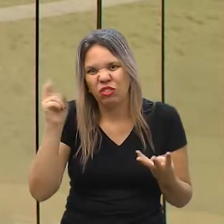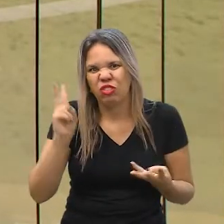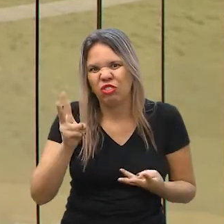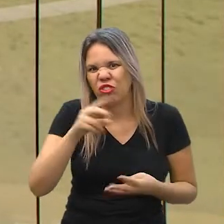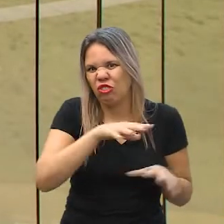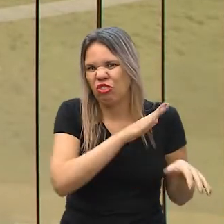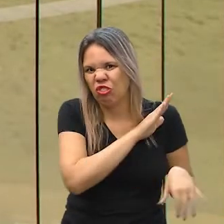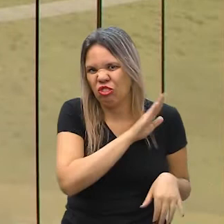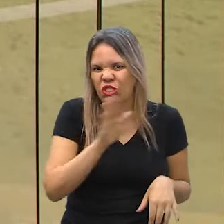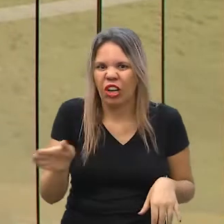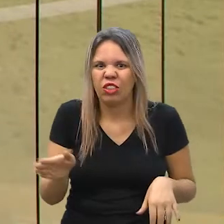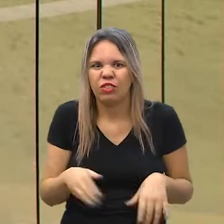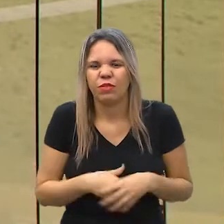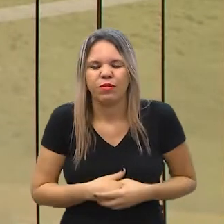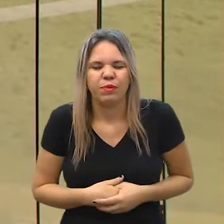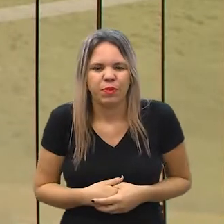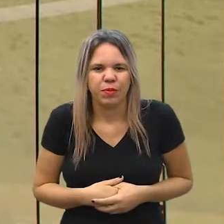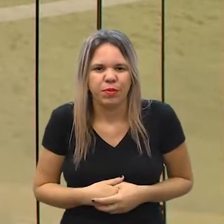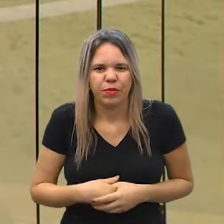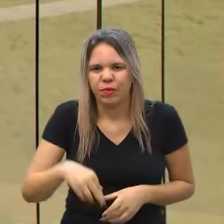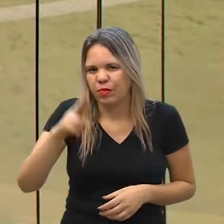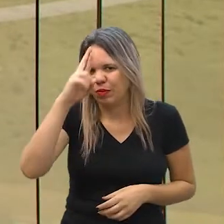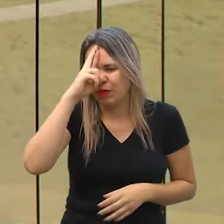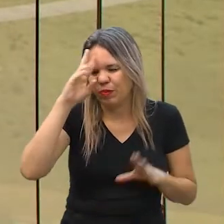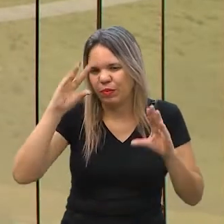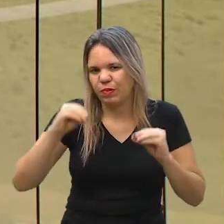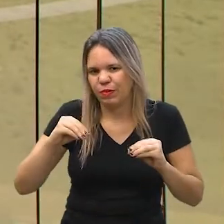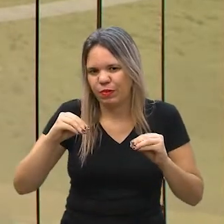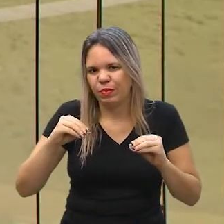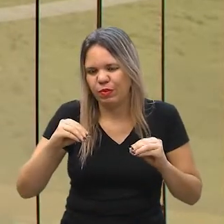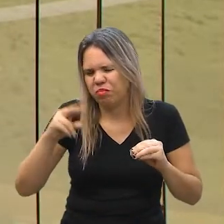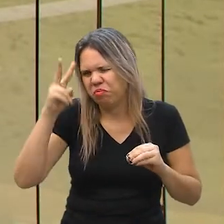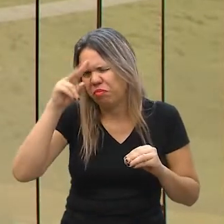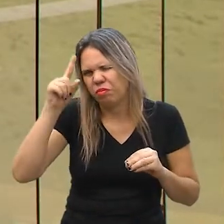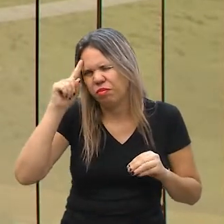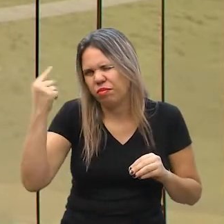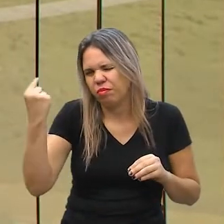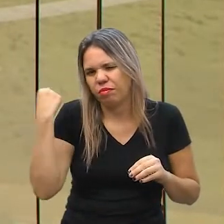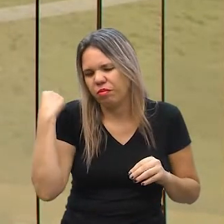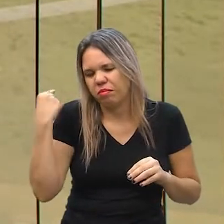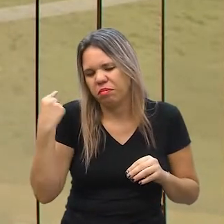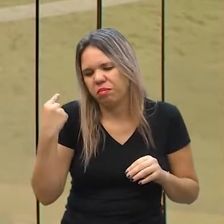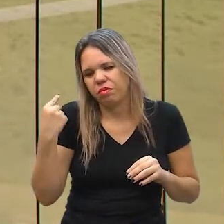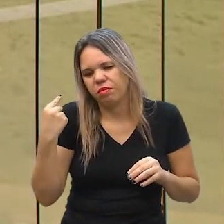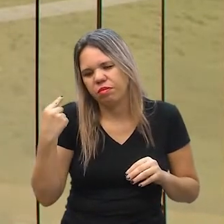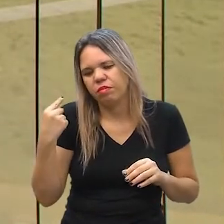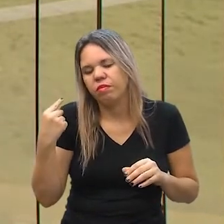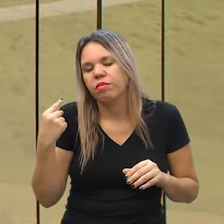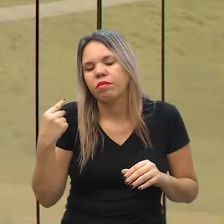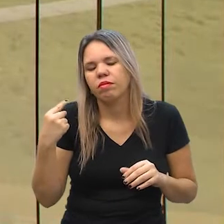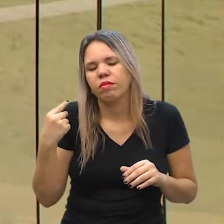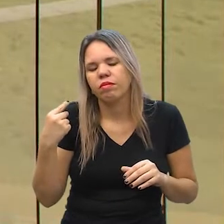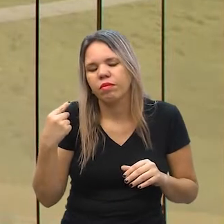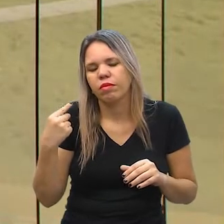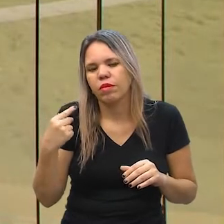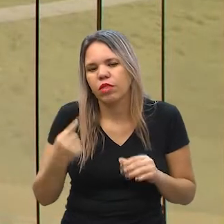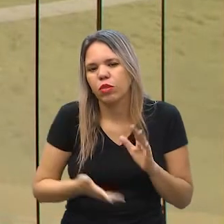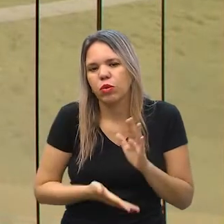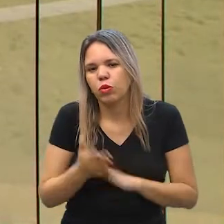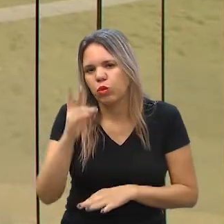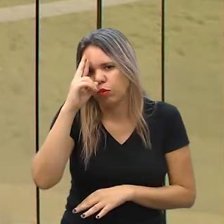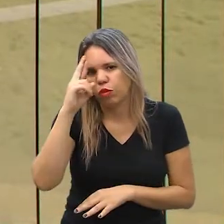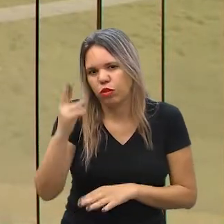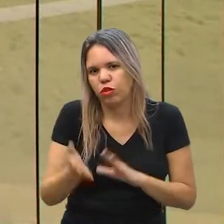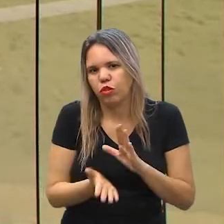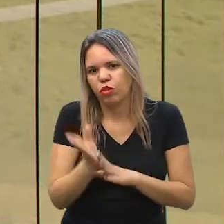4 dias sem parar. Meu Deus! E nós saímos à meia-noite, eu não lembro do dia, não lembro do dia,